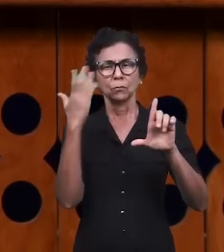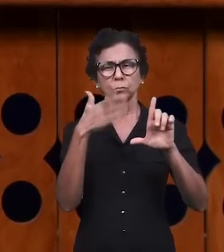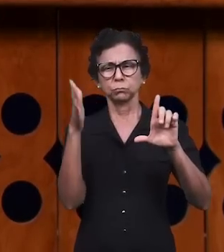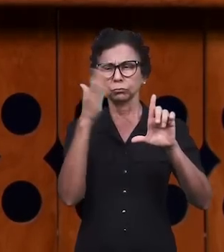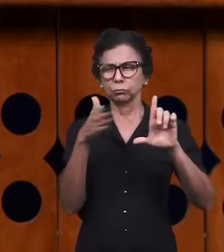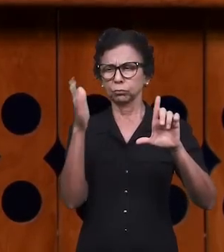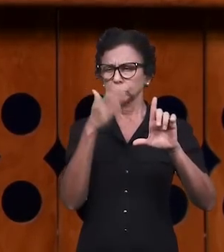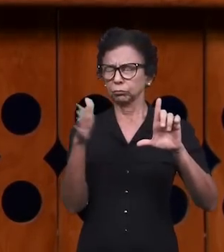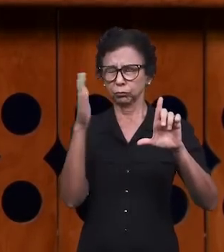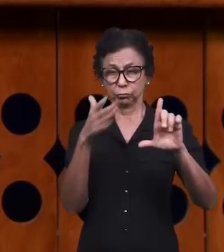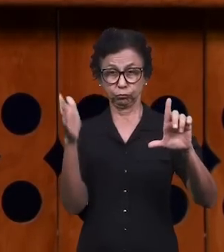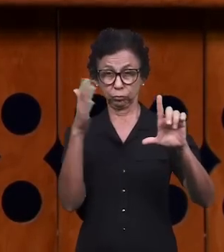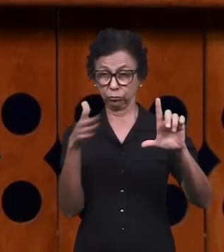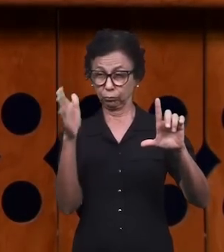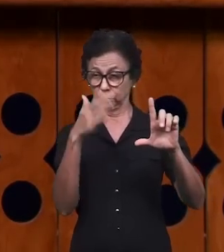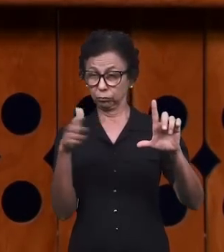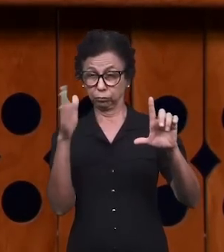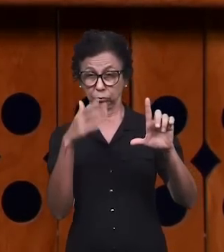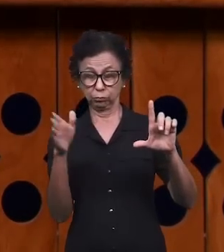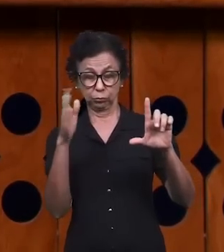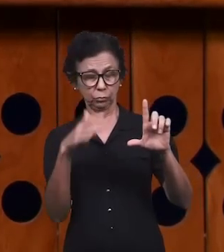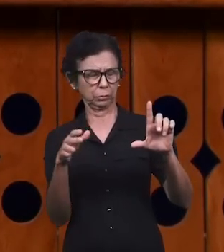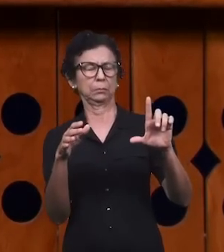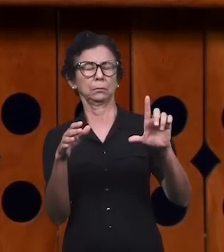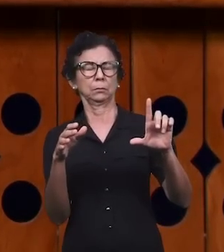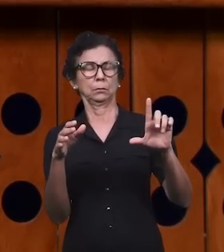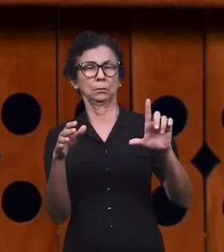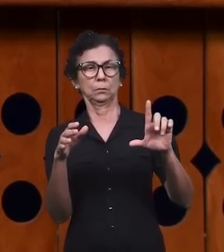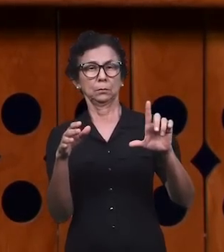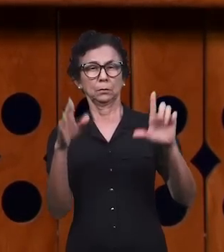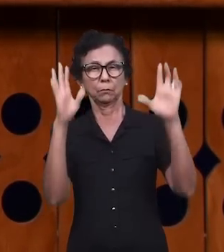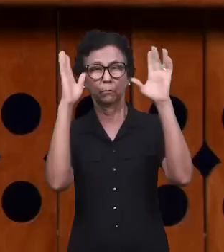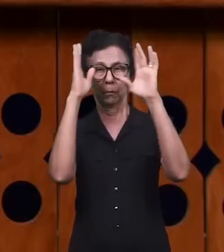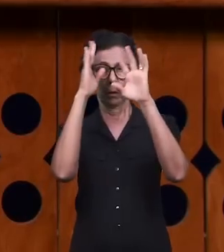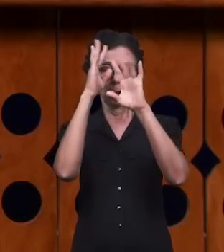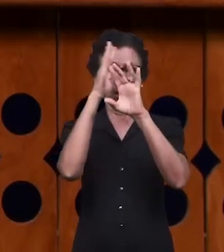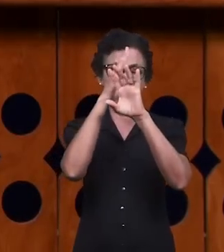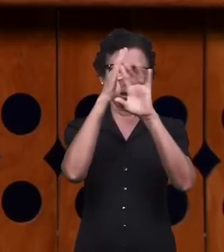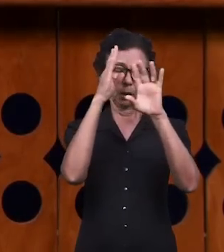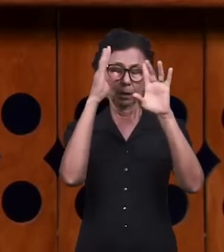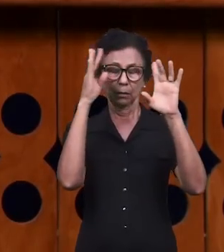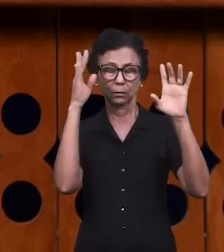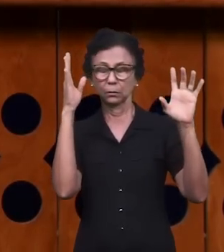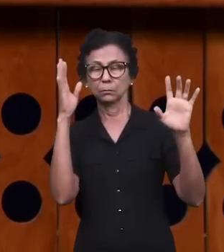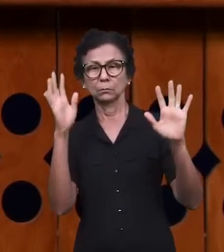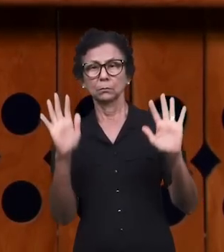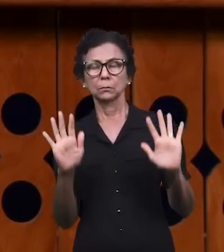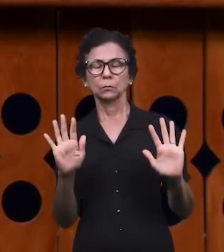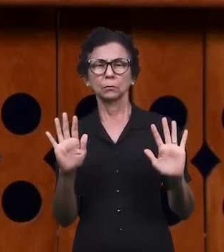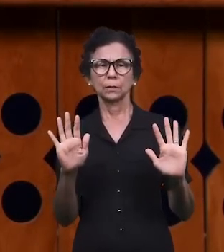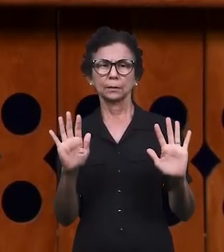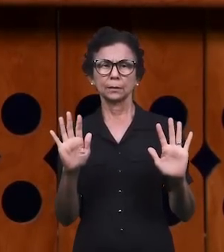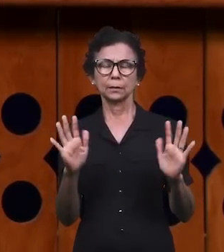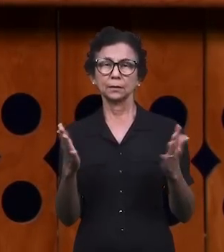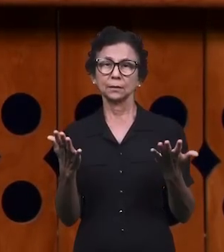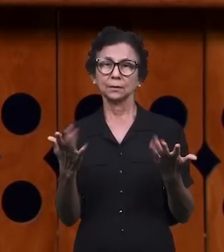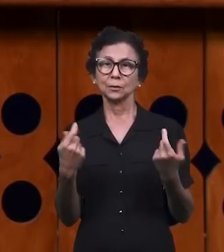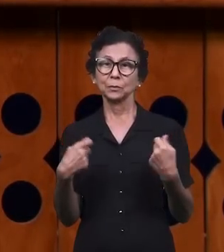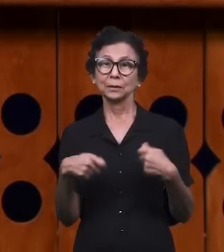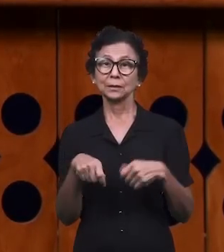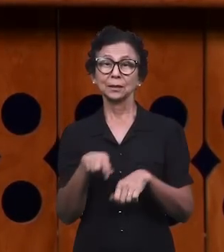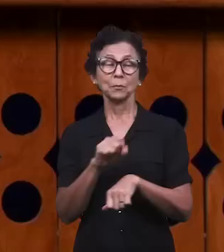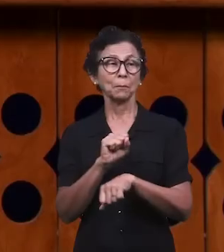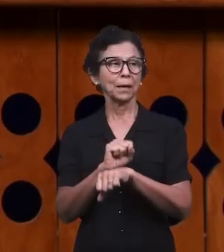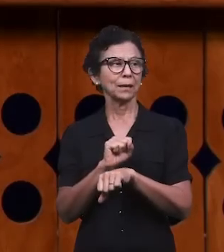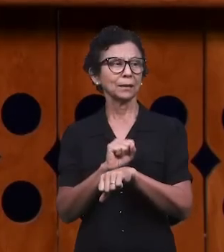o tempo inteiro e a nossa mente vai ficando desfocada. Então a gente não para entender quão maravilhoso é